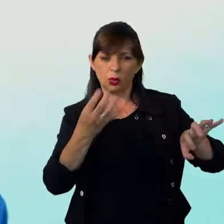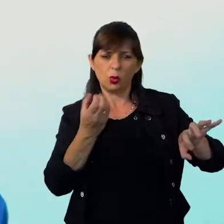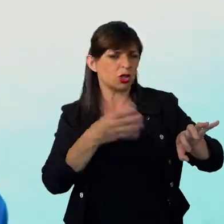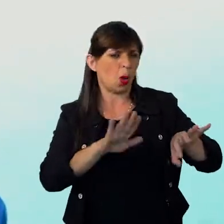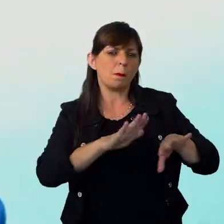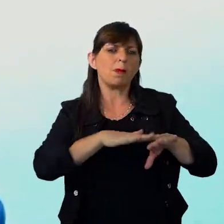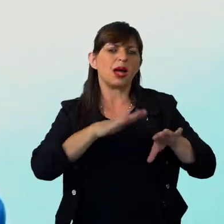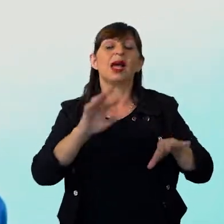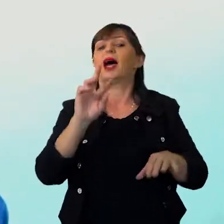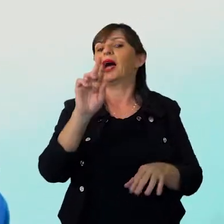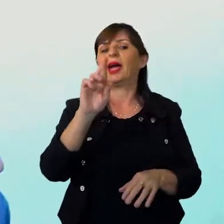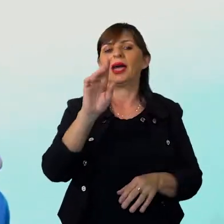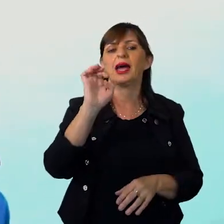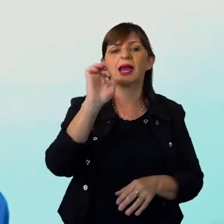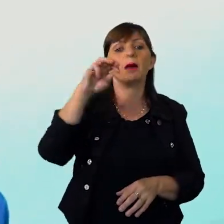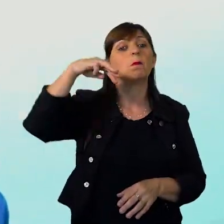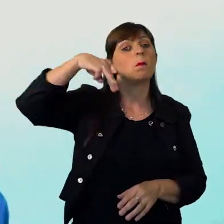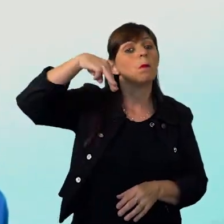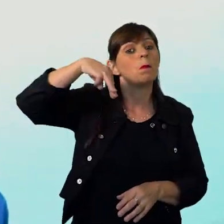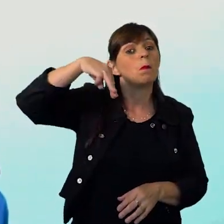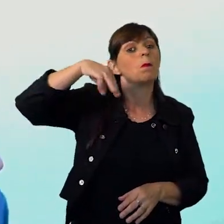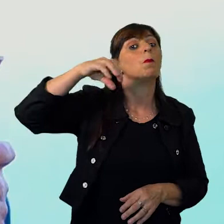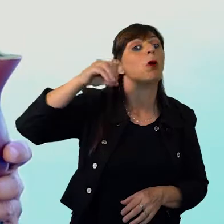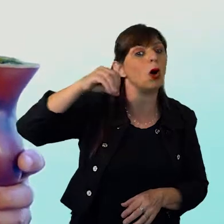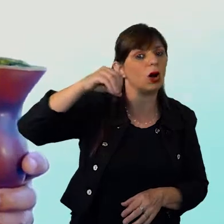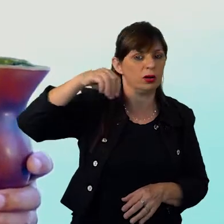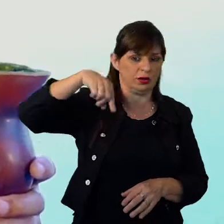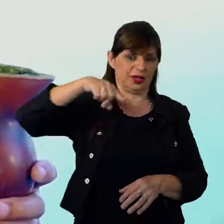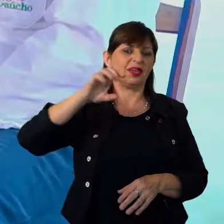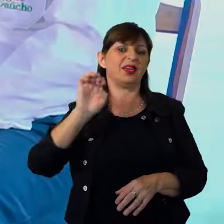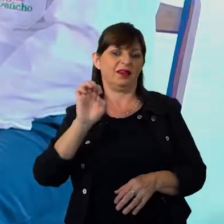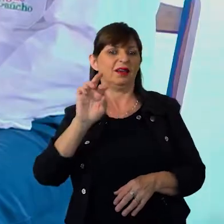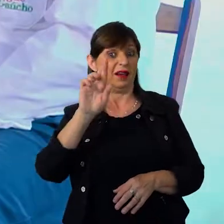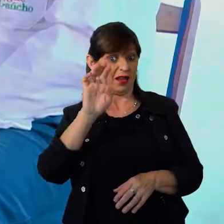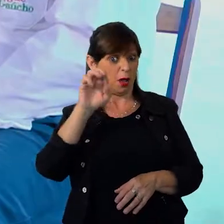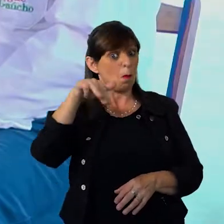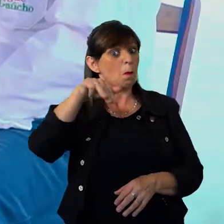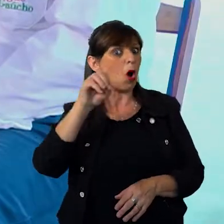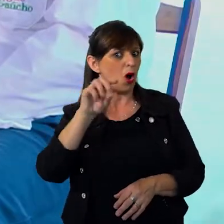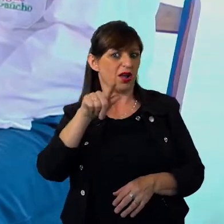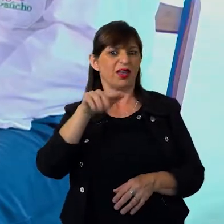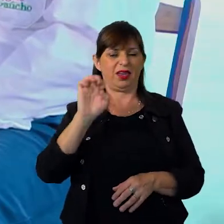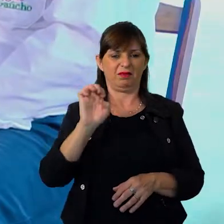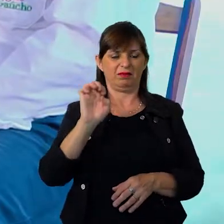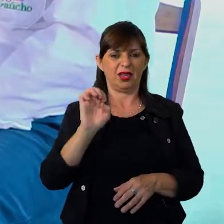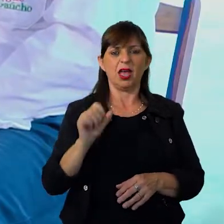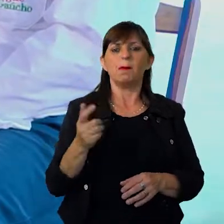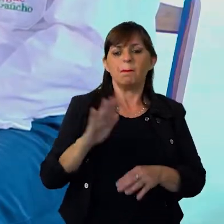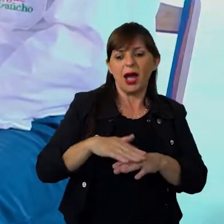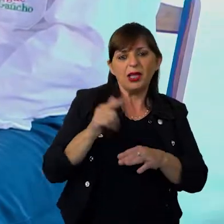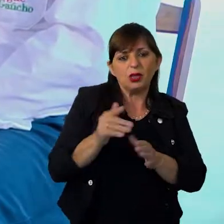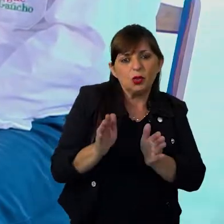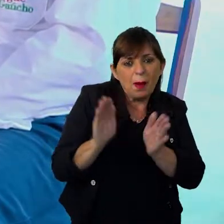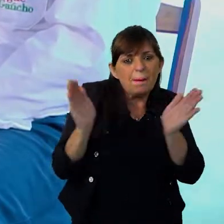chamar você remoto e tinha o saldo é Marquinhos quero duas balsas pequenininha né mas uma do lado da outra e os